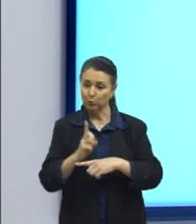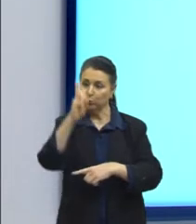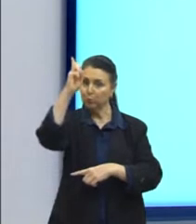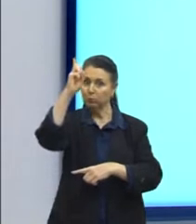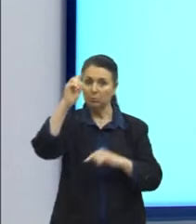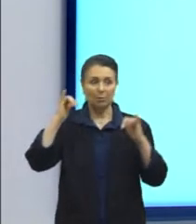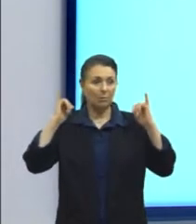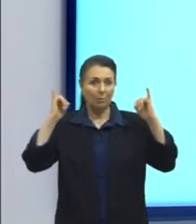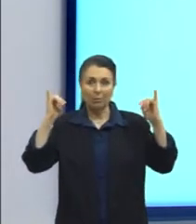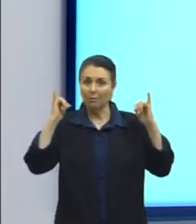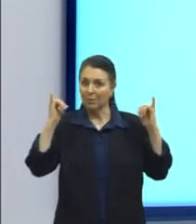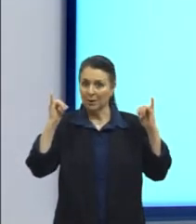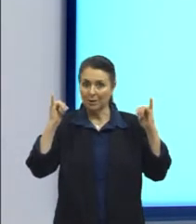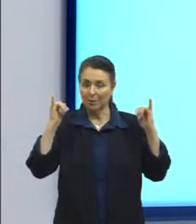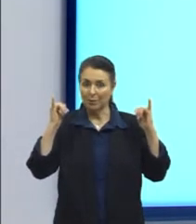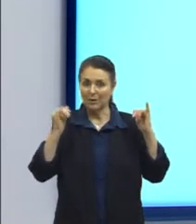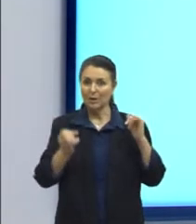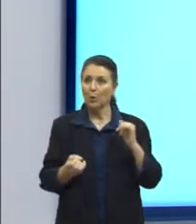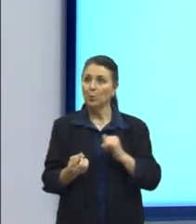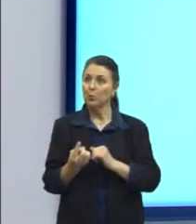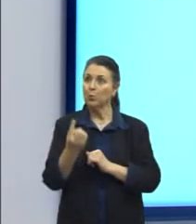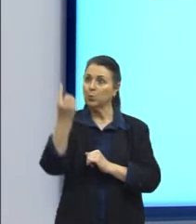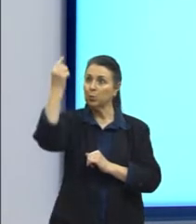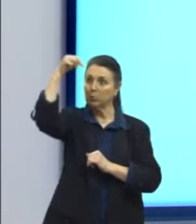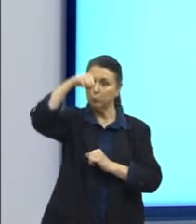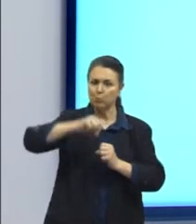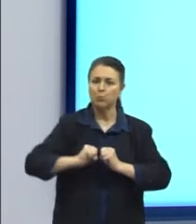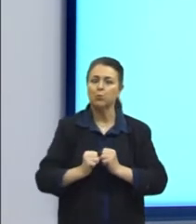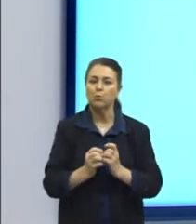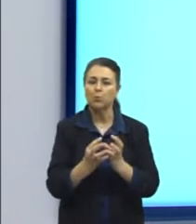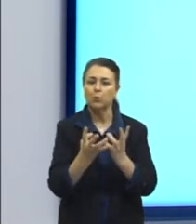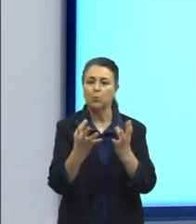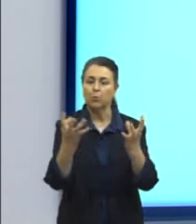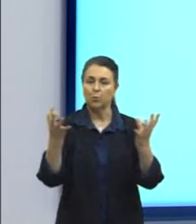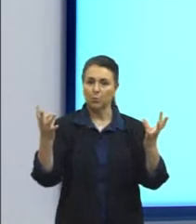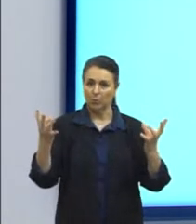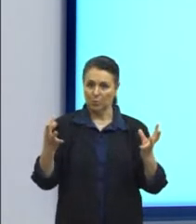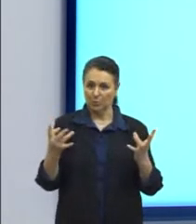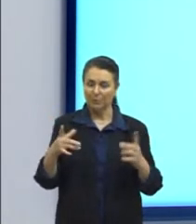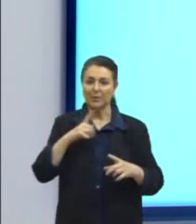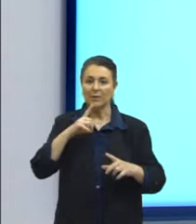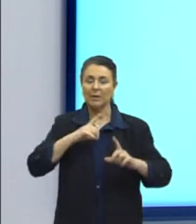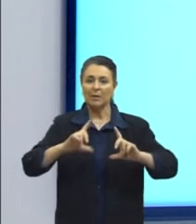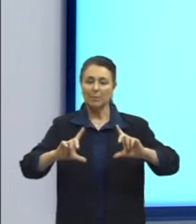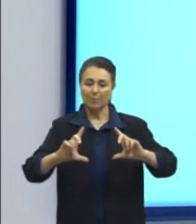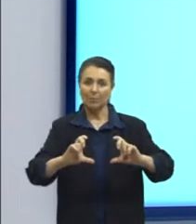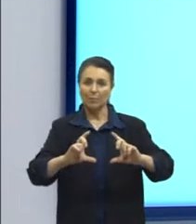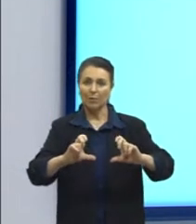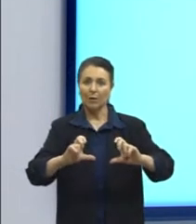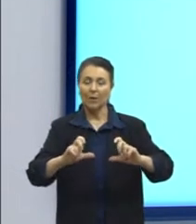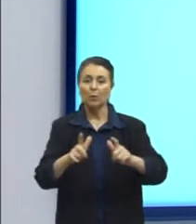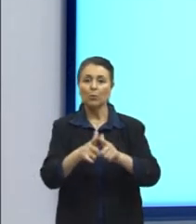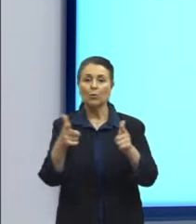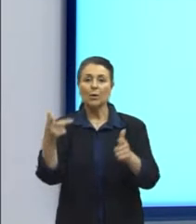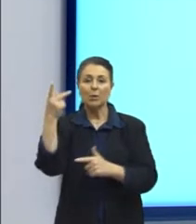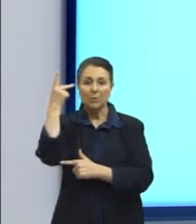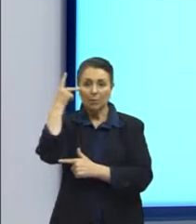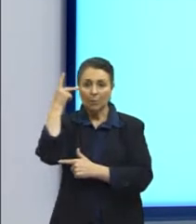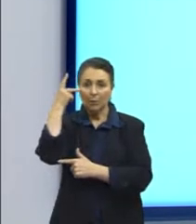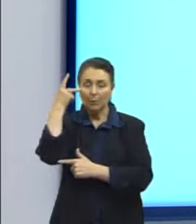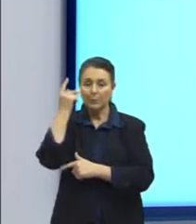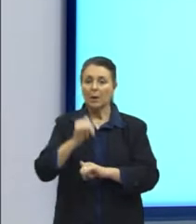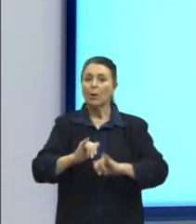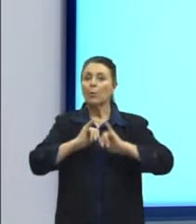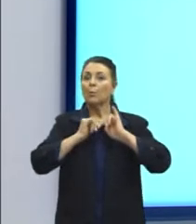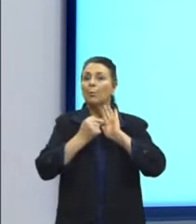tinham um poder devastador e aqui a gente tem também uma foto do Jornal do Estado de São Paulo né falando